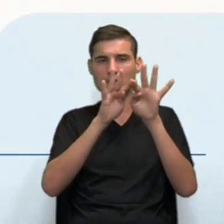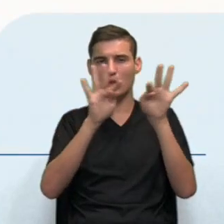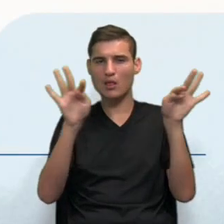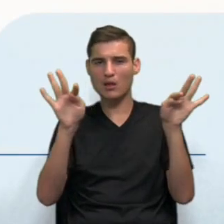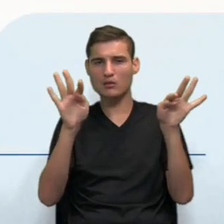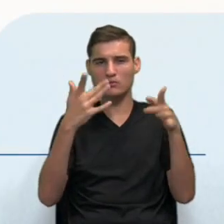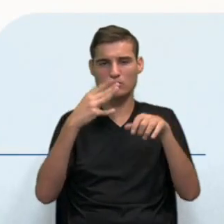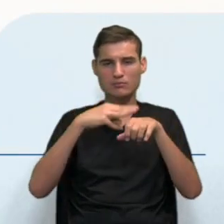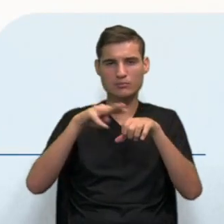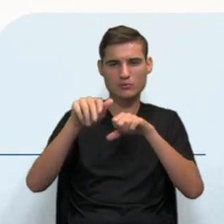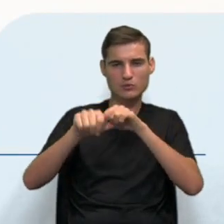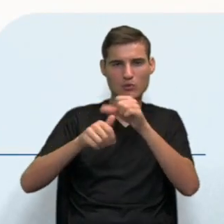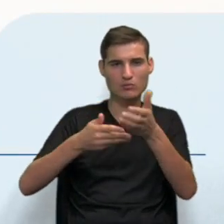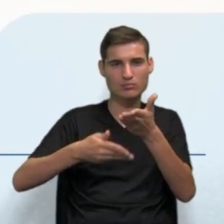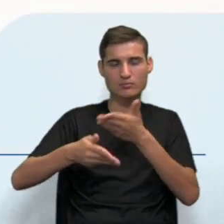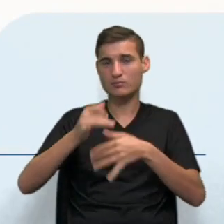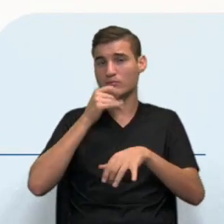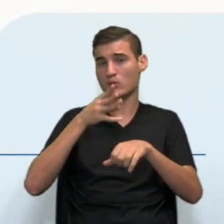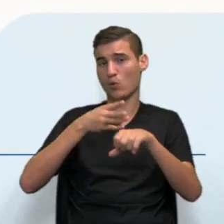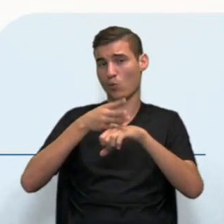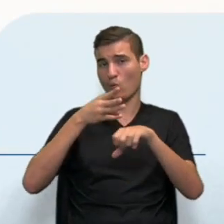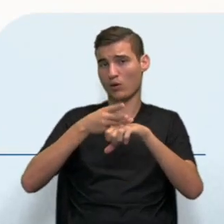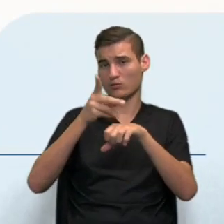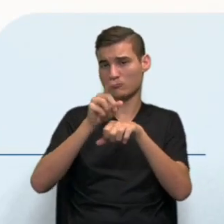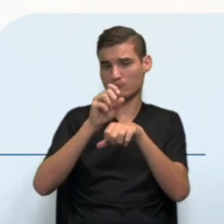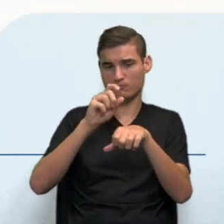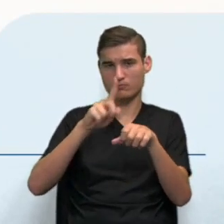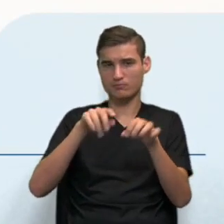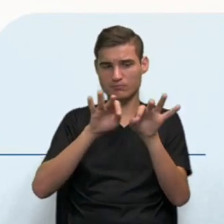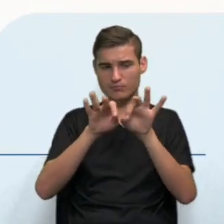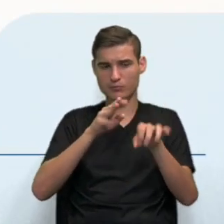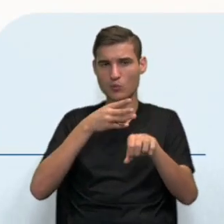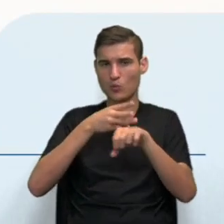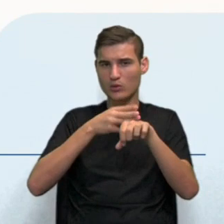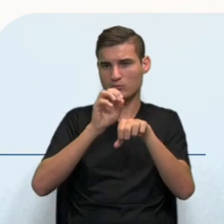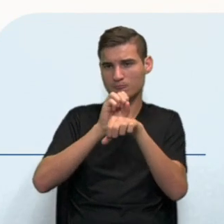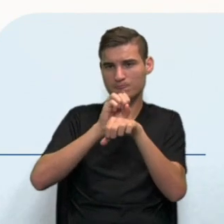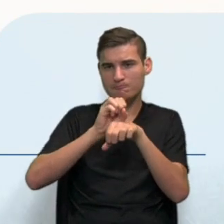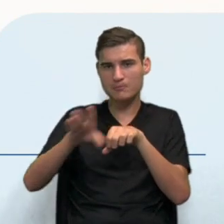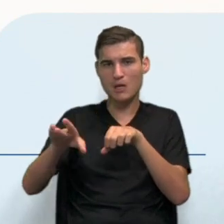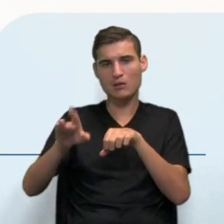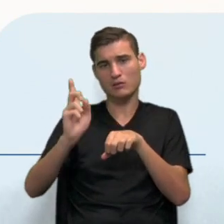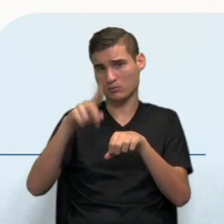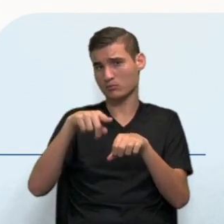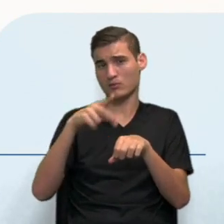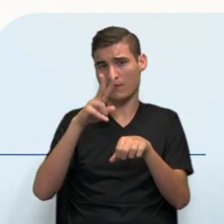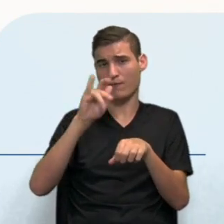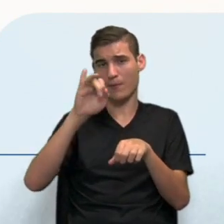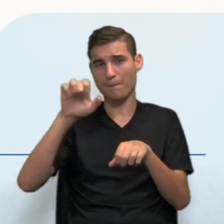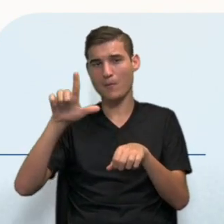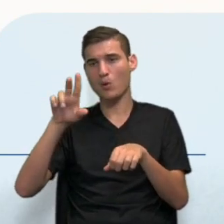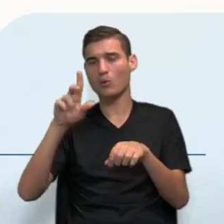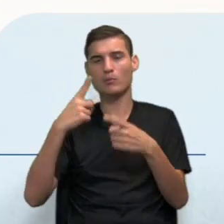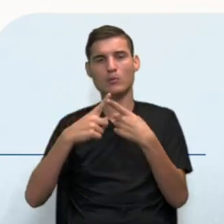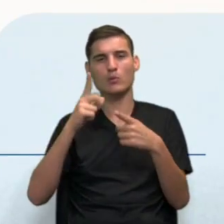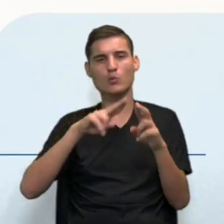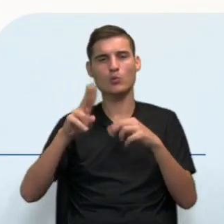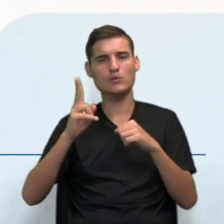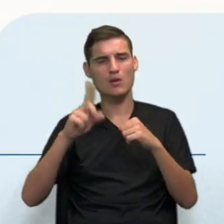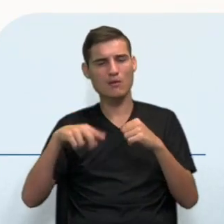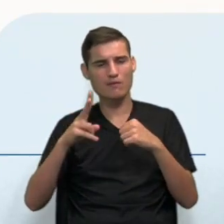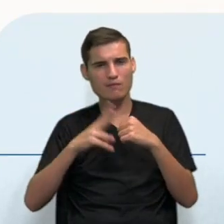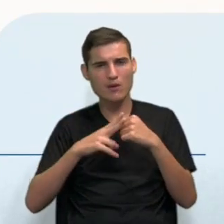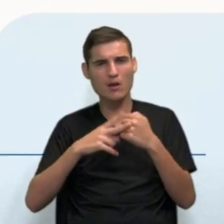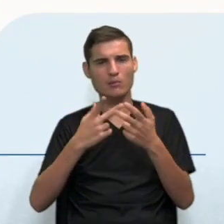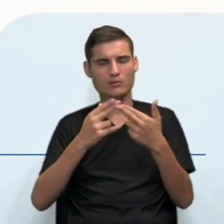Quando você entra no seu WhatsApp e escreve alguma coisa, aquilo lá é uma comunicação verbal. Você está utilizando verbos, está utilizando sentenças